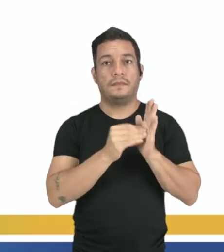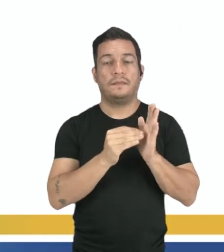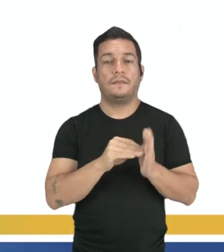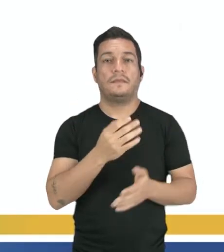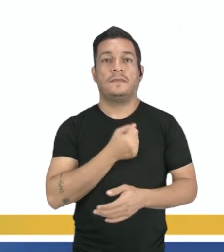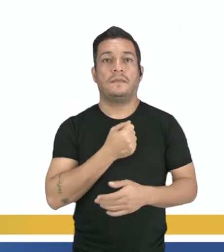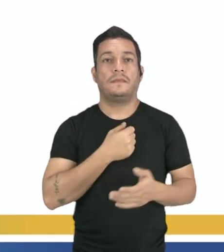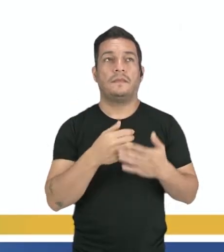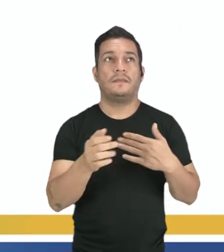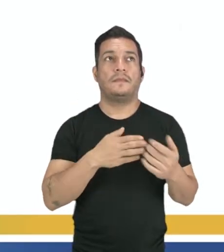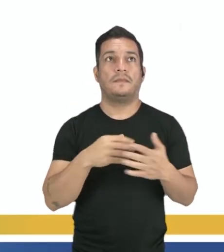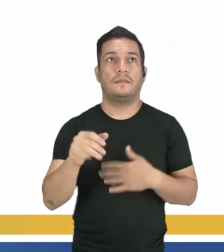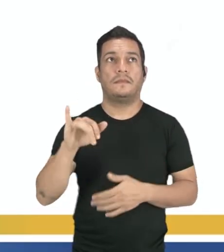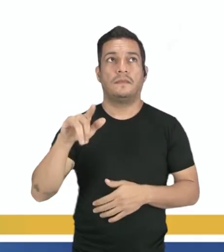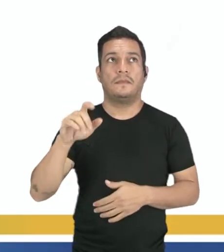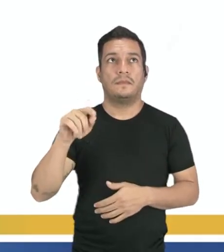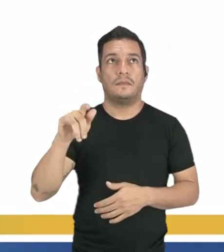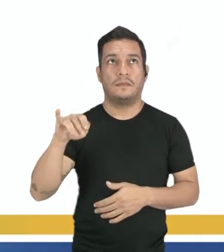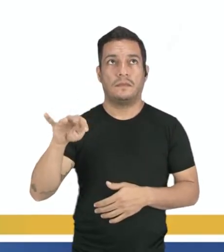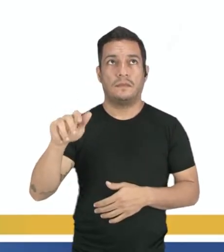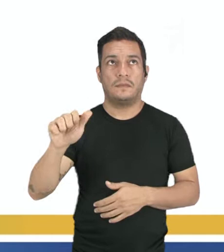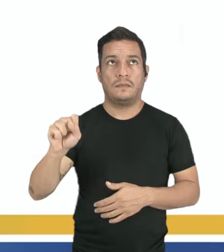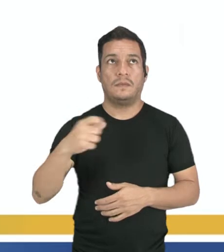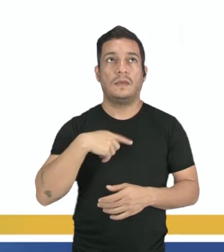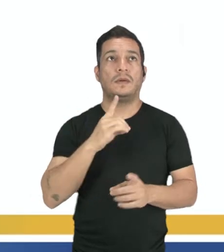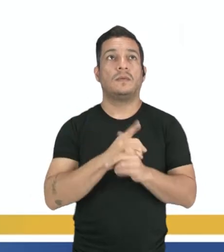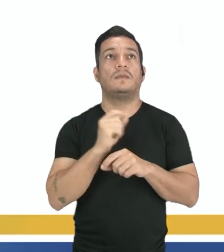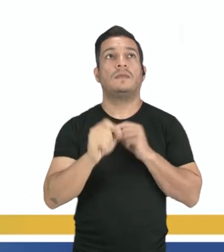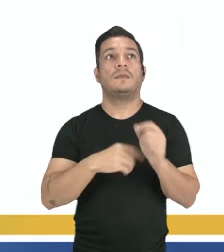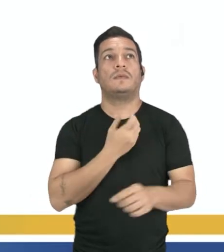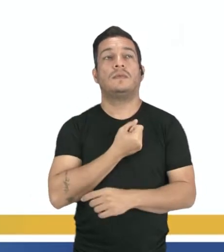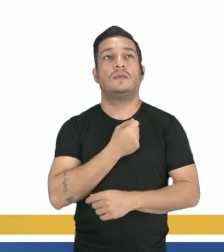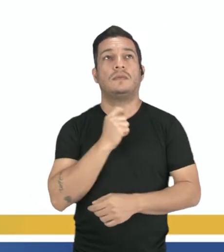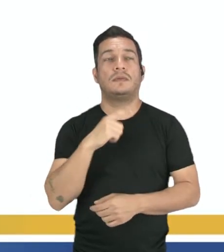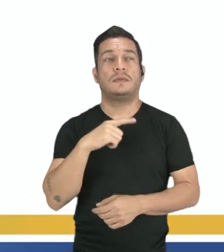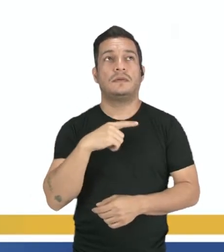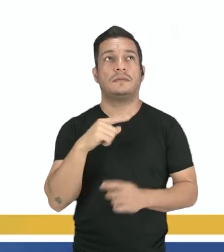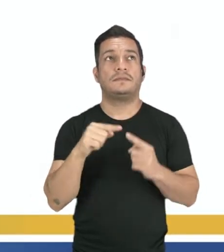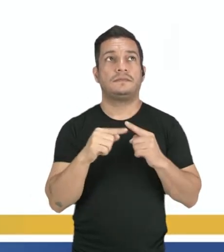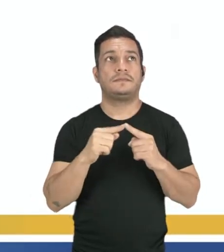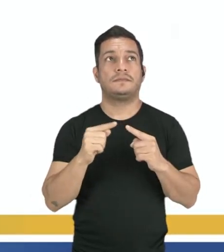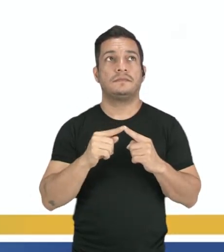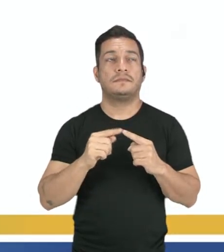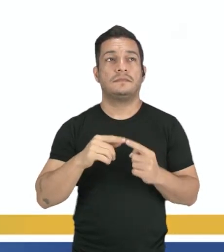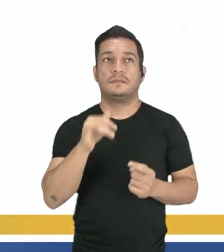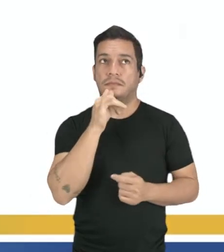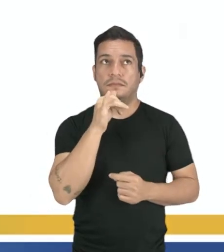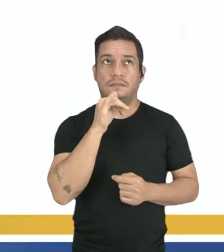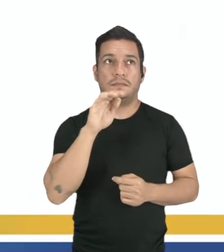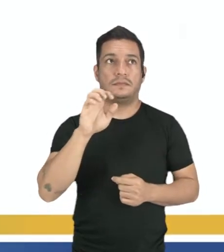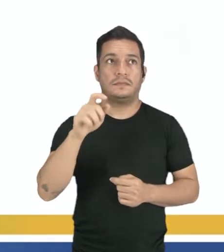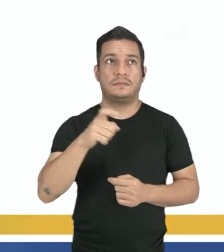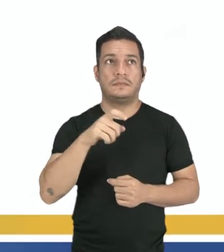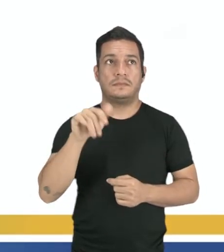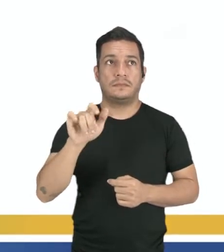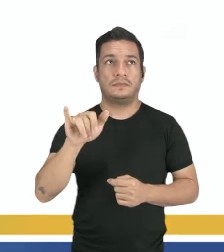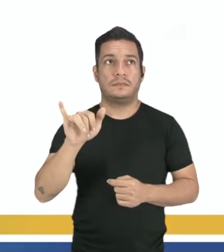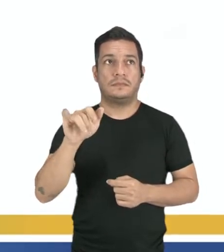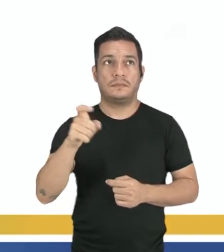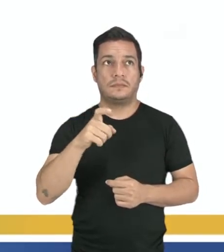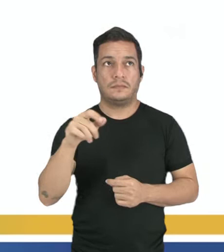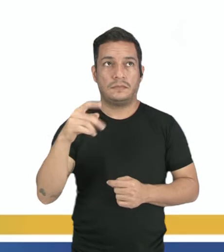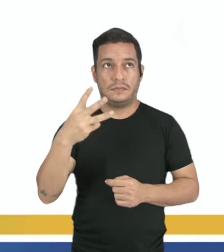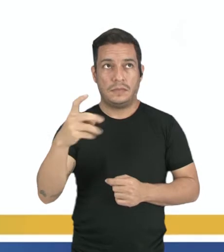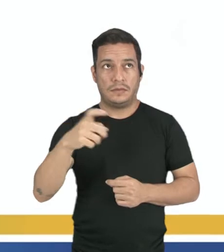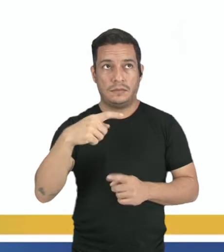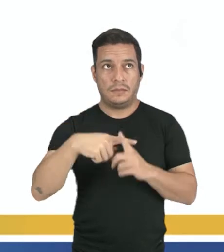qualquer uma das incógnitas, descobrimos os valores correlacionados a elas. Por exemplo, na equação 3x mais 7y igual